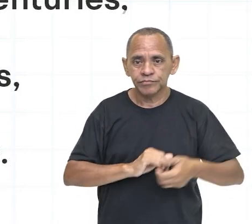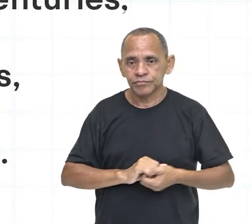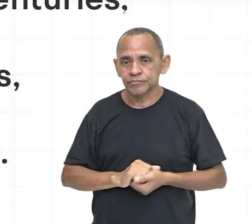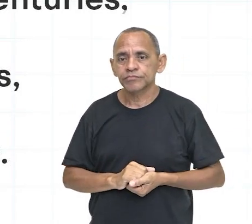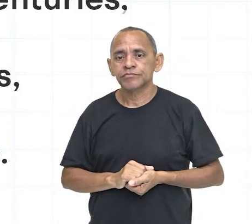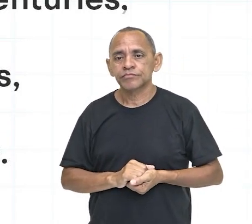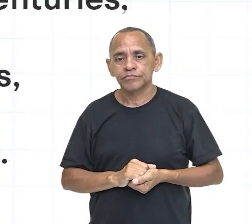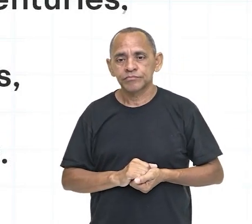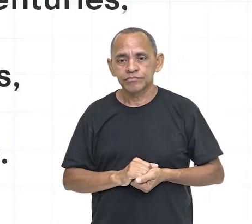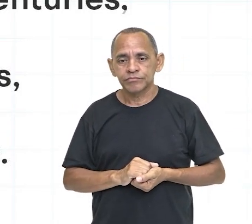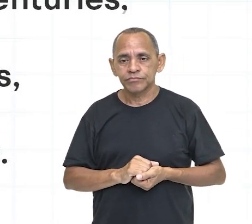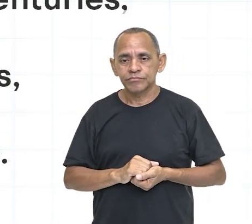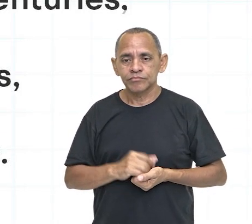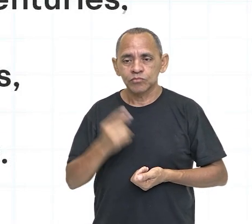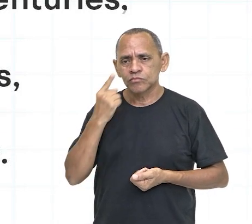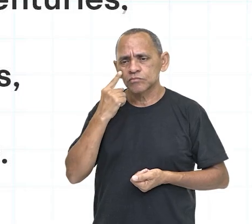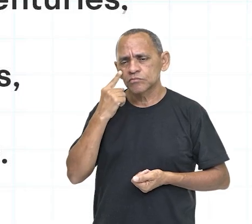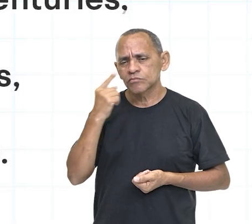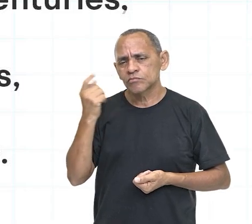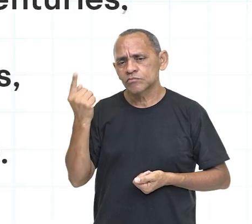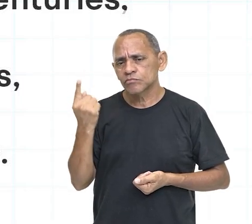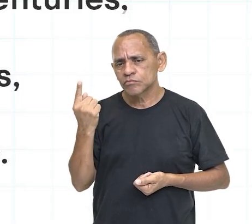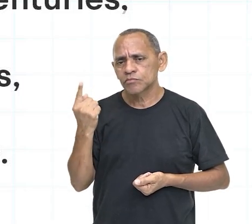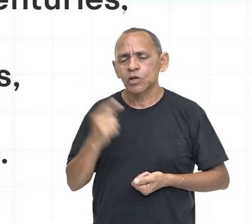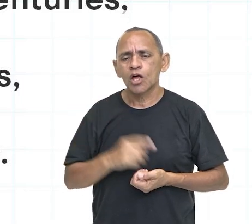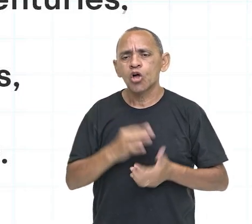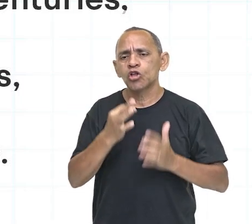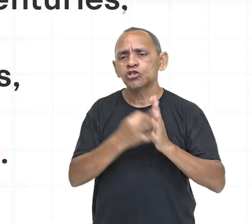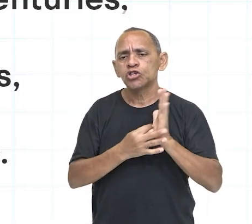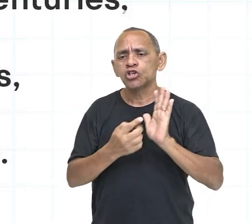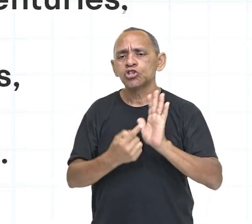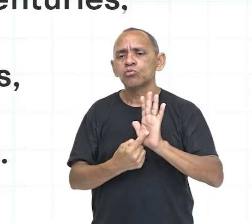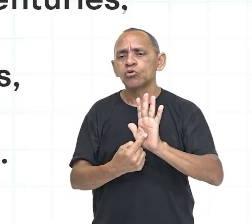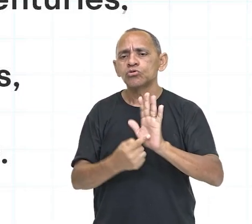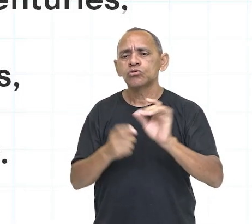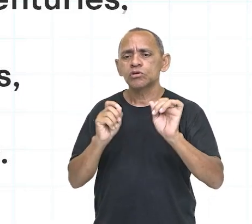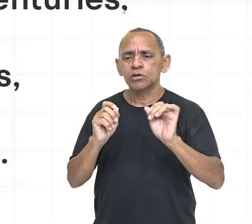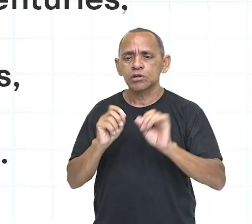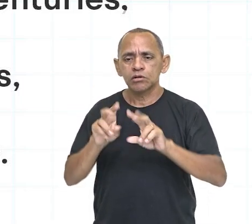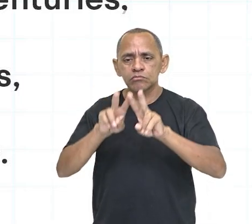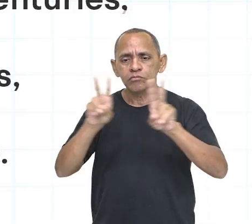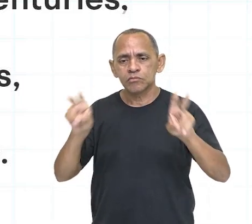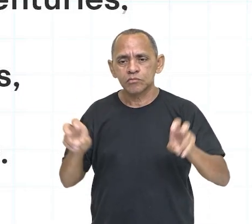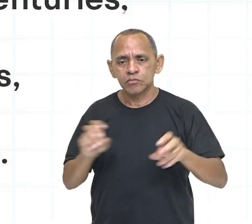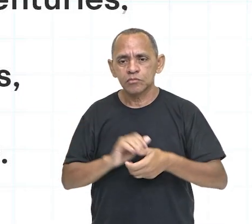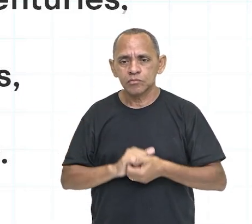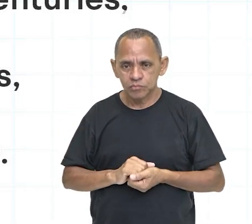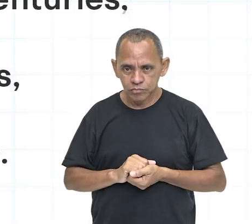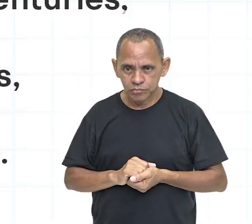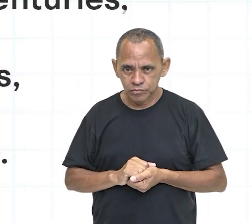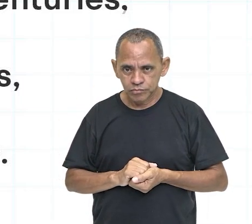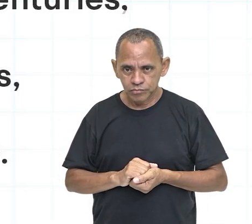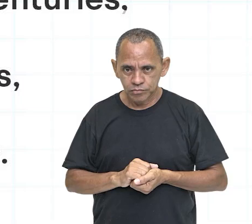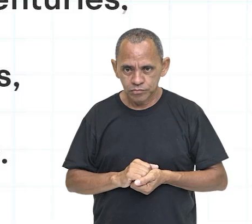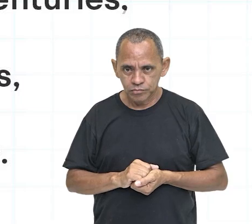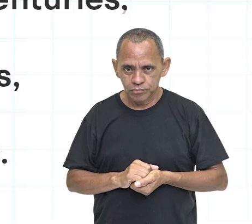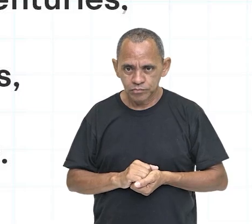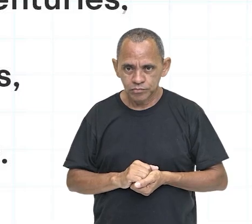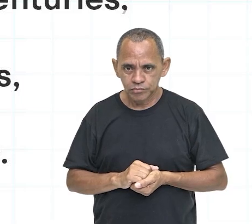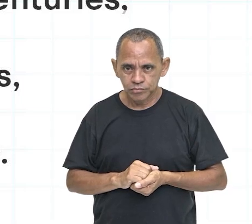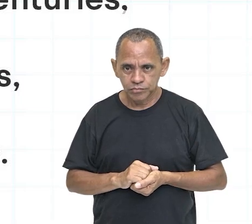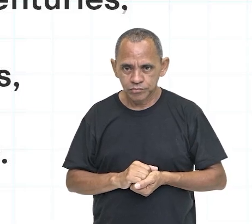Então, vamos dar uma olhadinha aqui nesse primeiro texto, cujo título é The Global Spread of